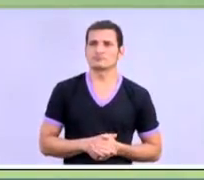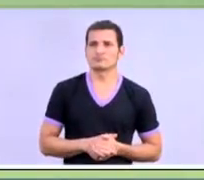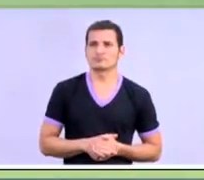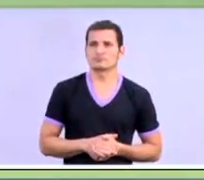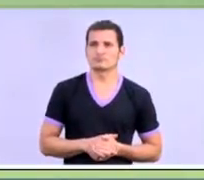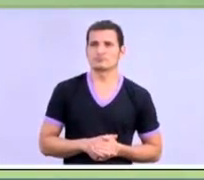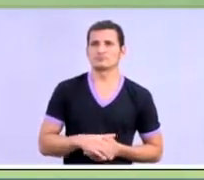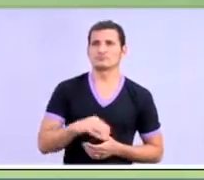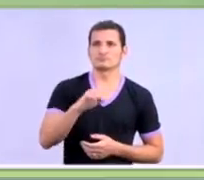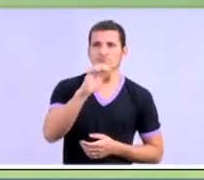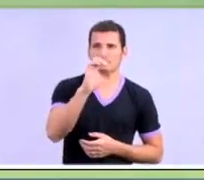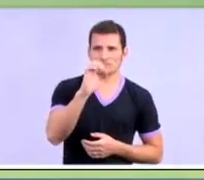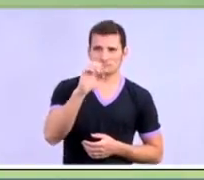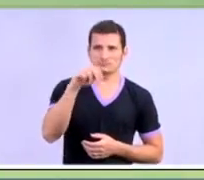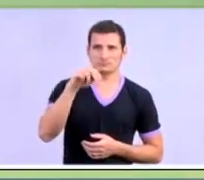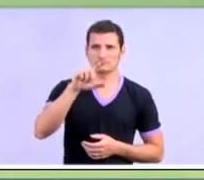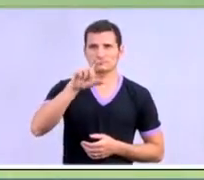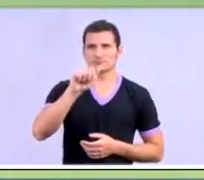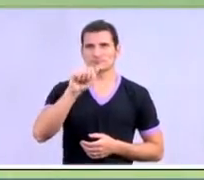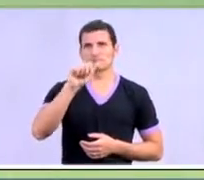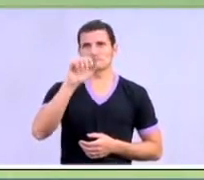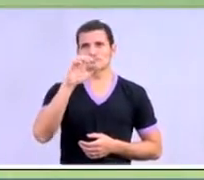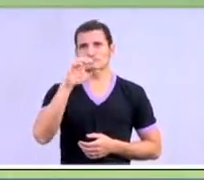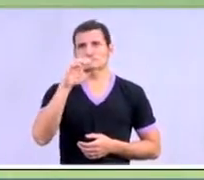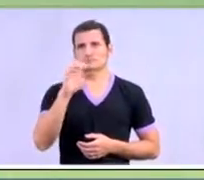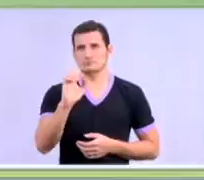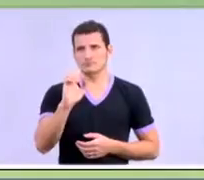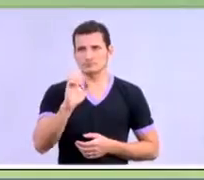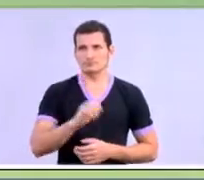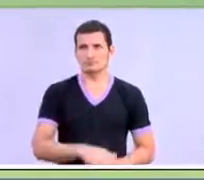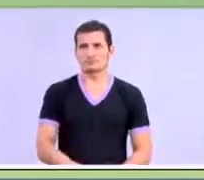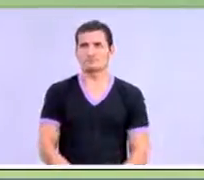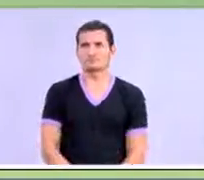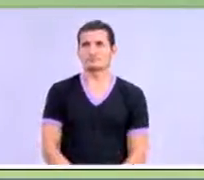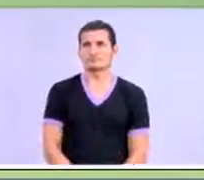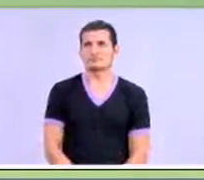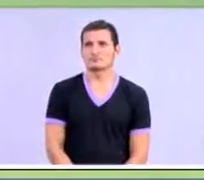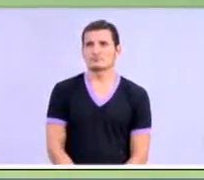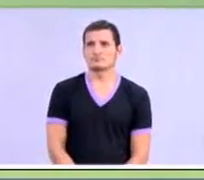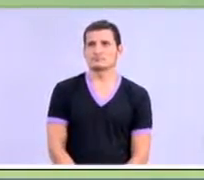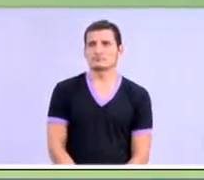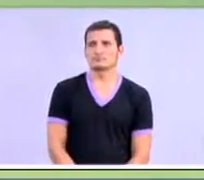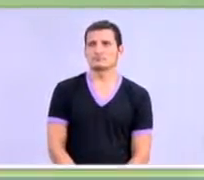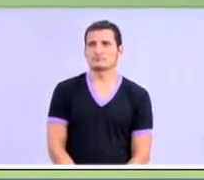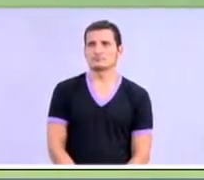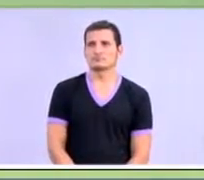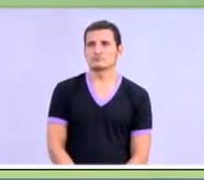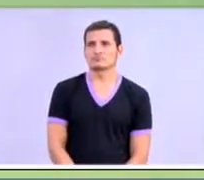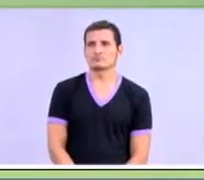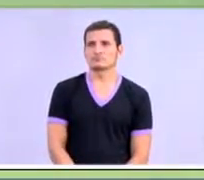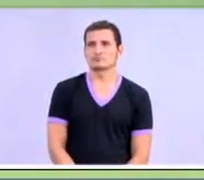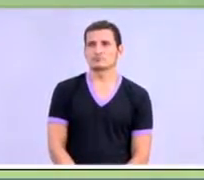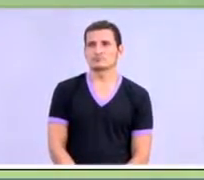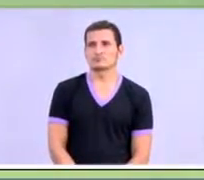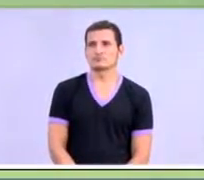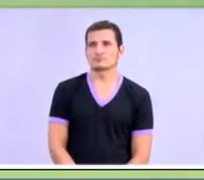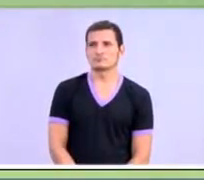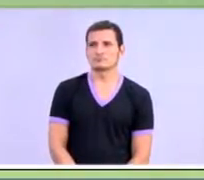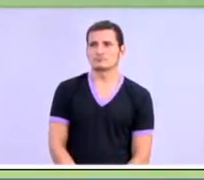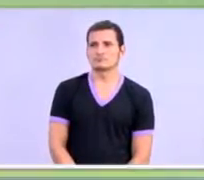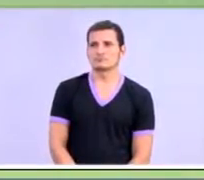de enlace de dados, ou a camada 2, né? São os dispositivos aí que são peculiares dessa